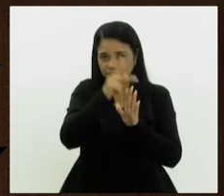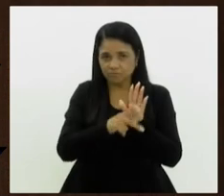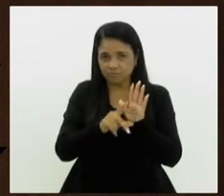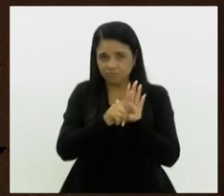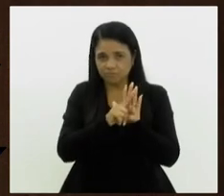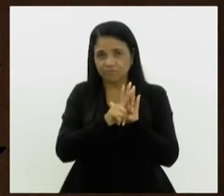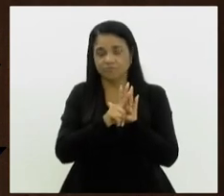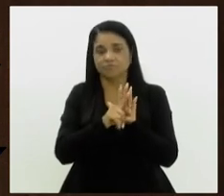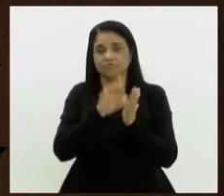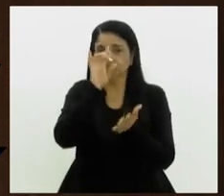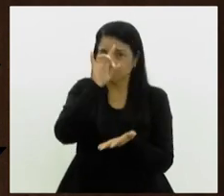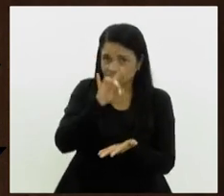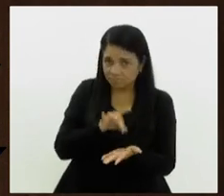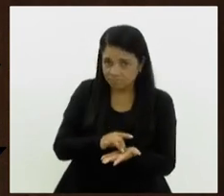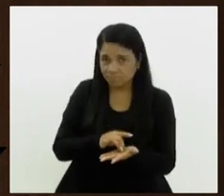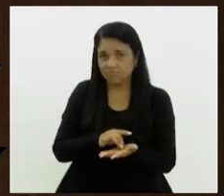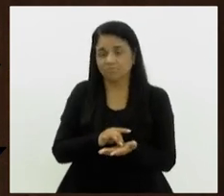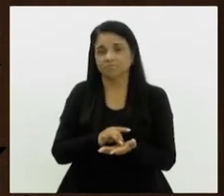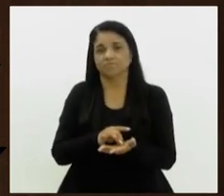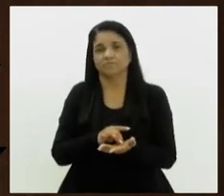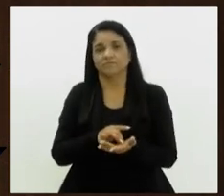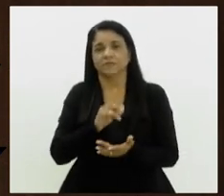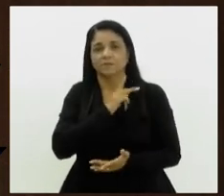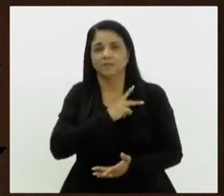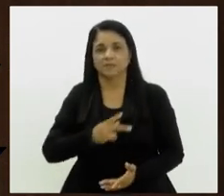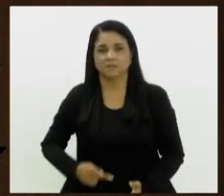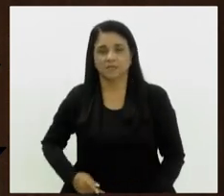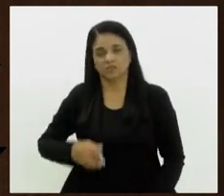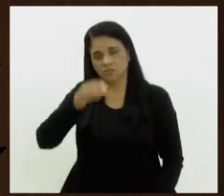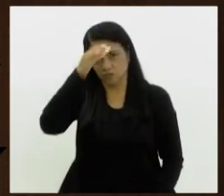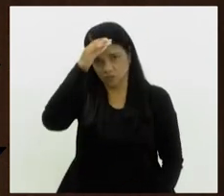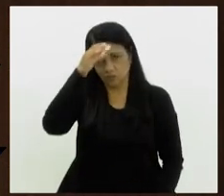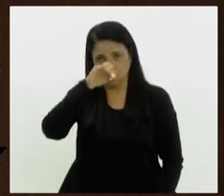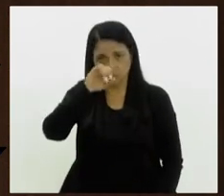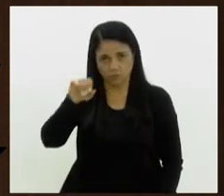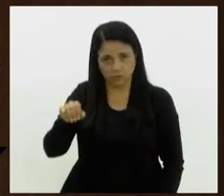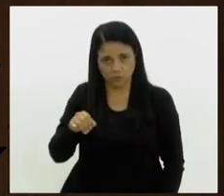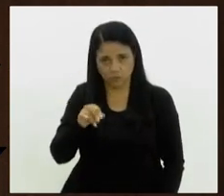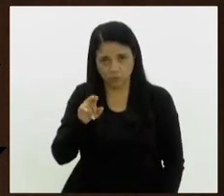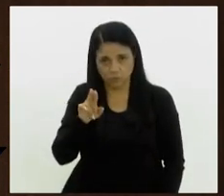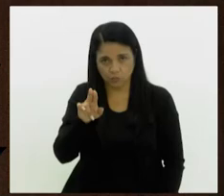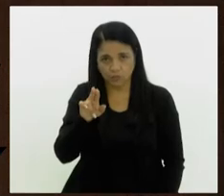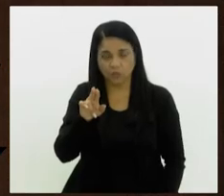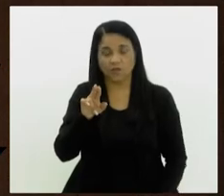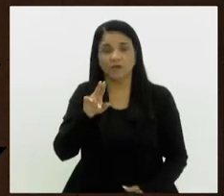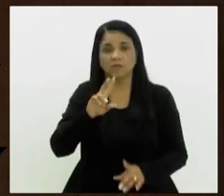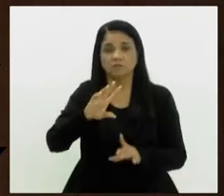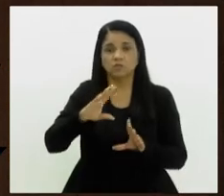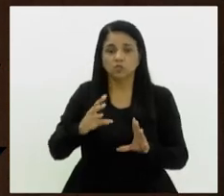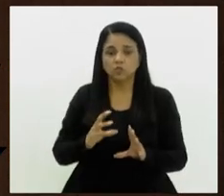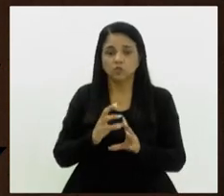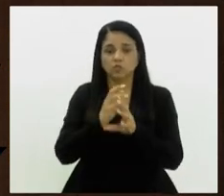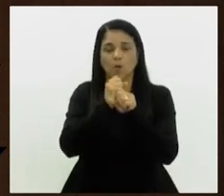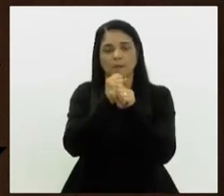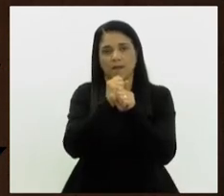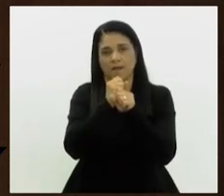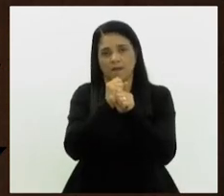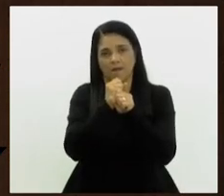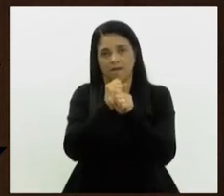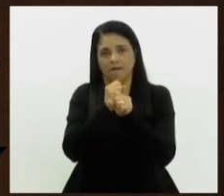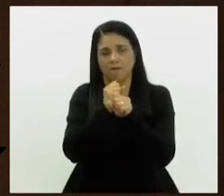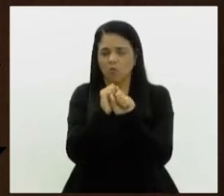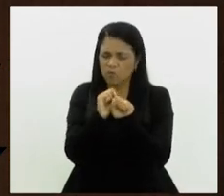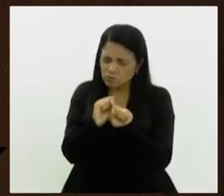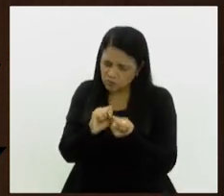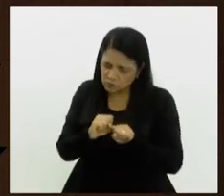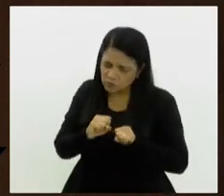Na convicção, deputada presidenta Tia Ju, de que isso vai somar em todo o